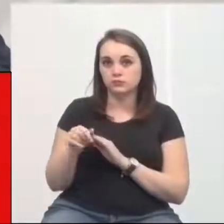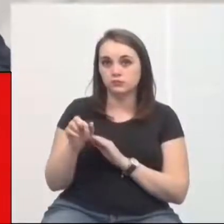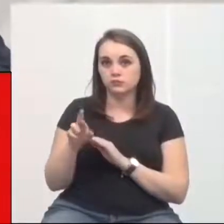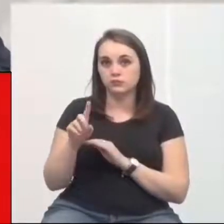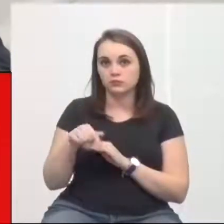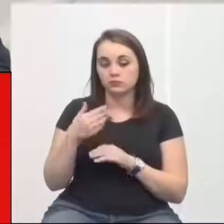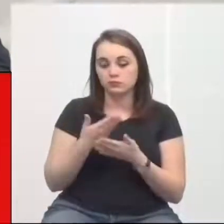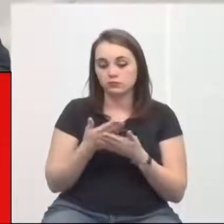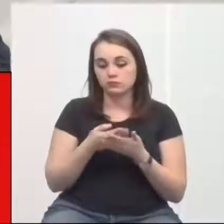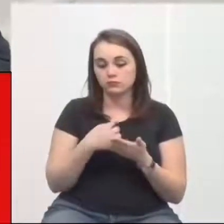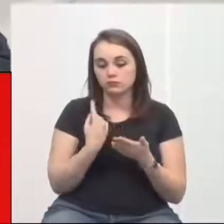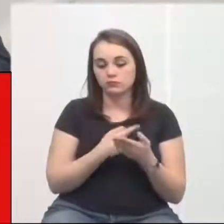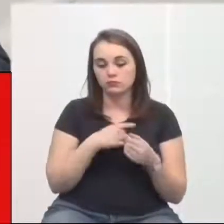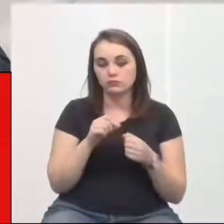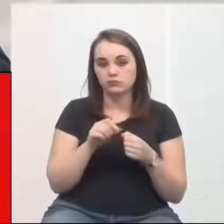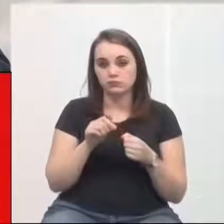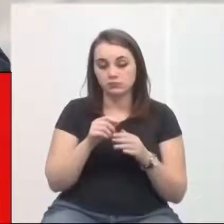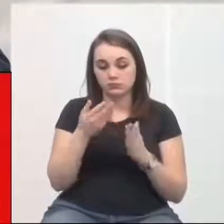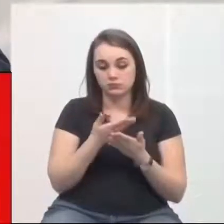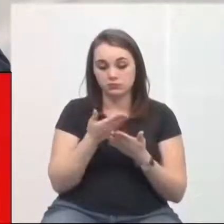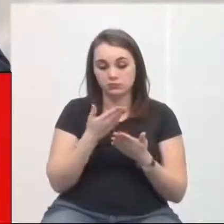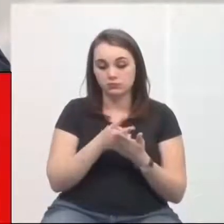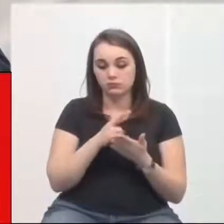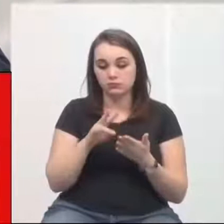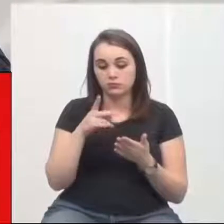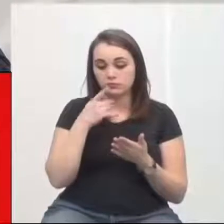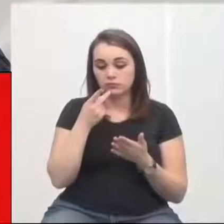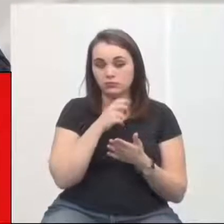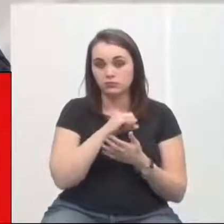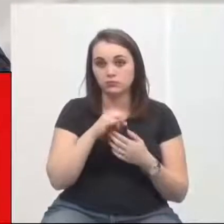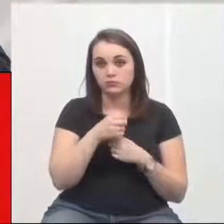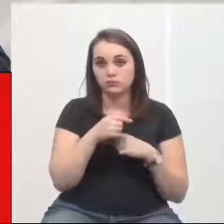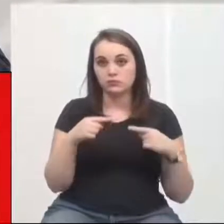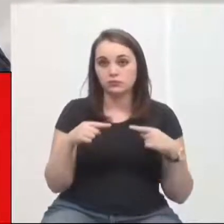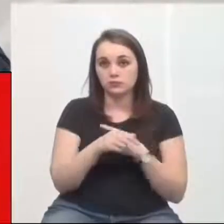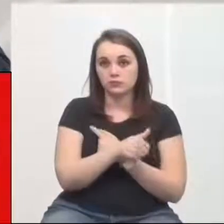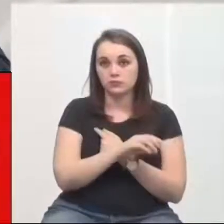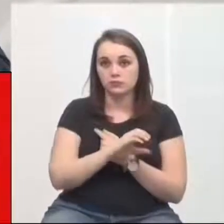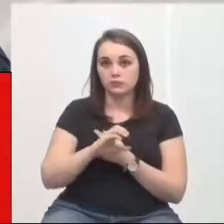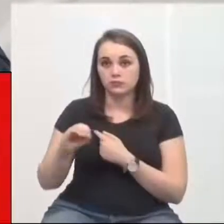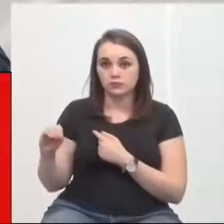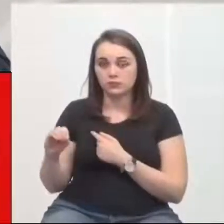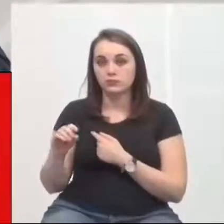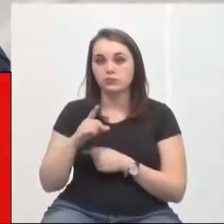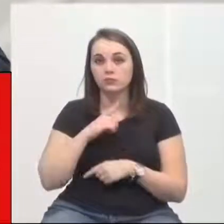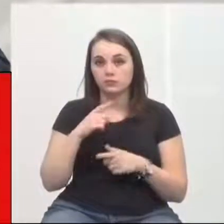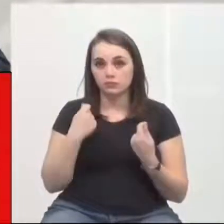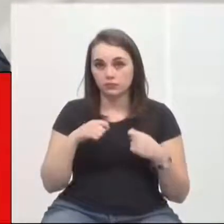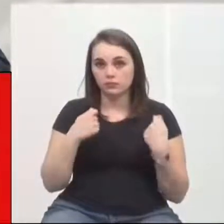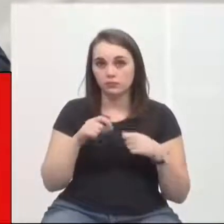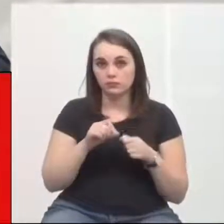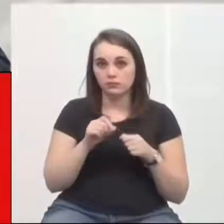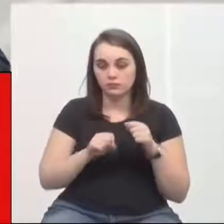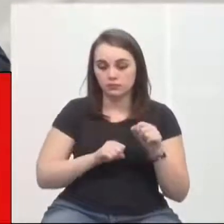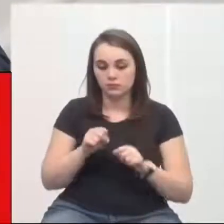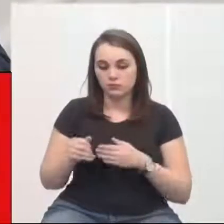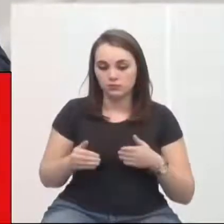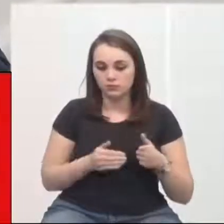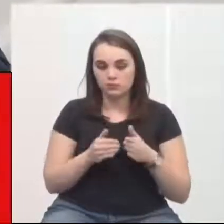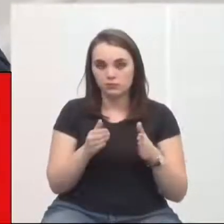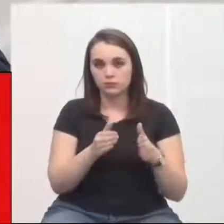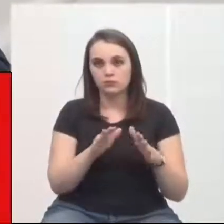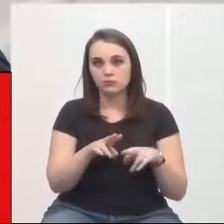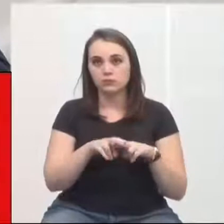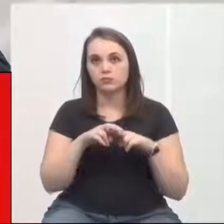que nós estamos fazendo. Esse estudo vai dizer se realmente na Avenida Centenário há necessidade de fazer uma ciclovia. Então, por isso